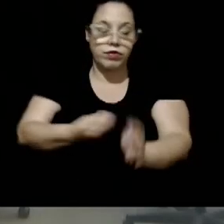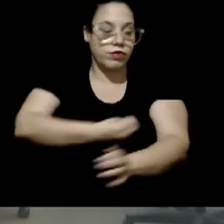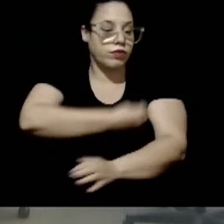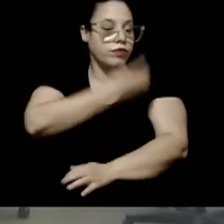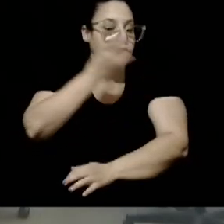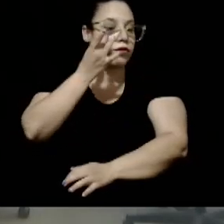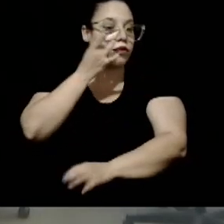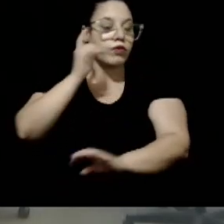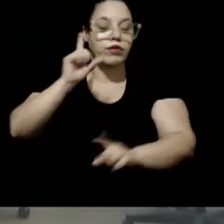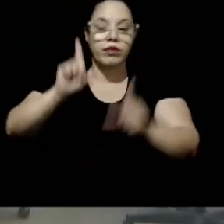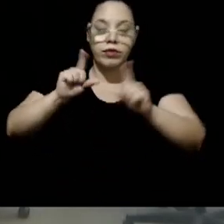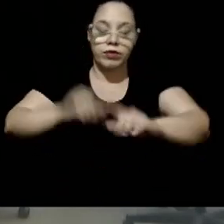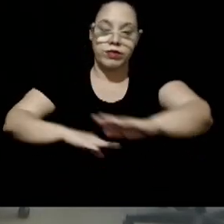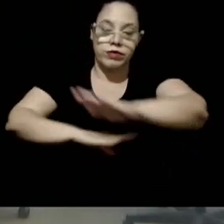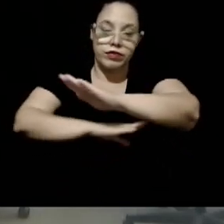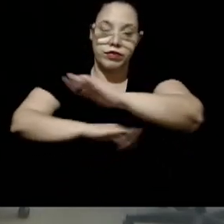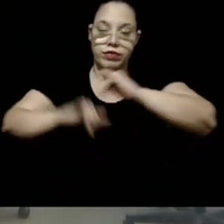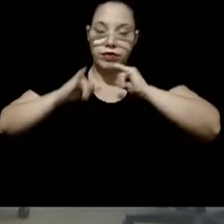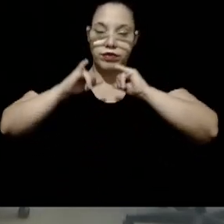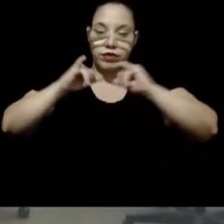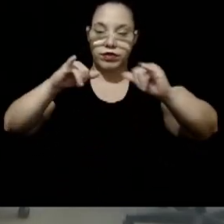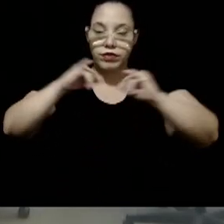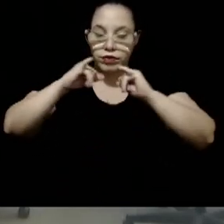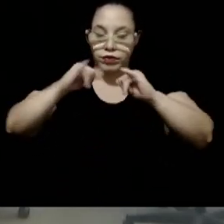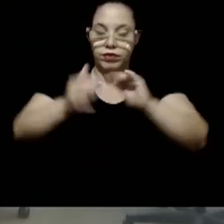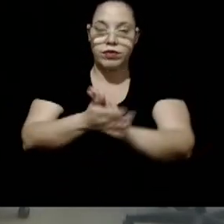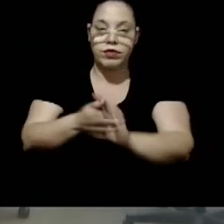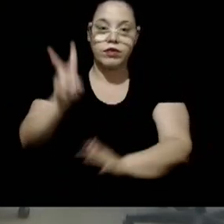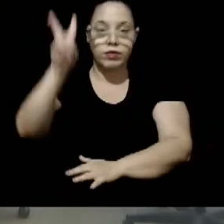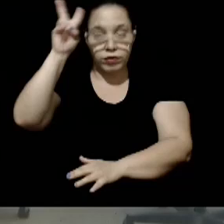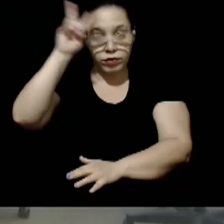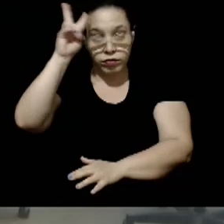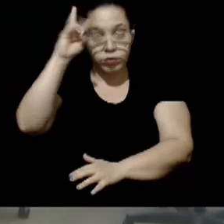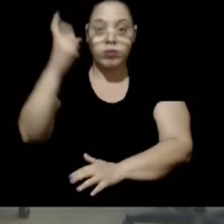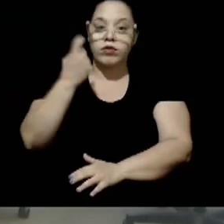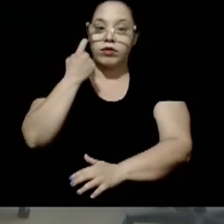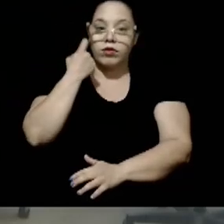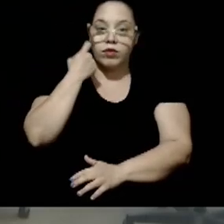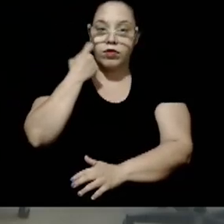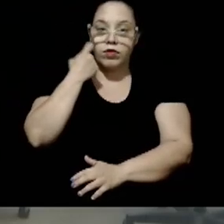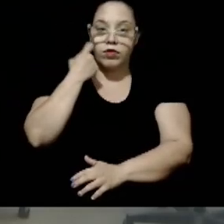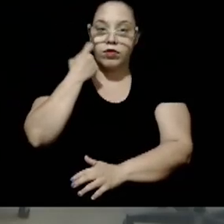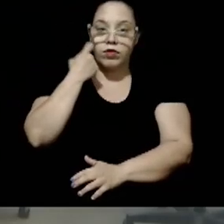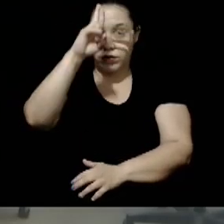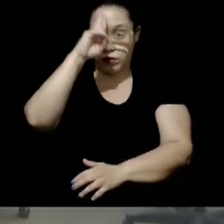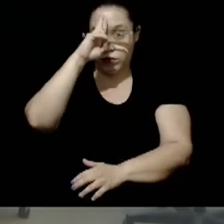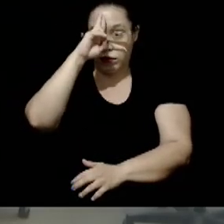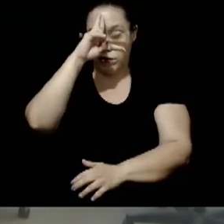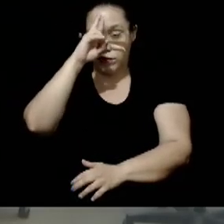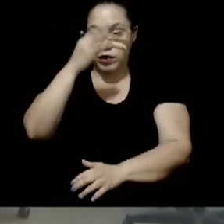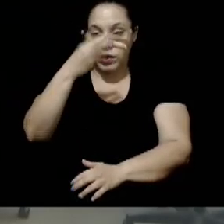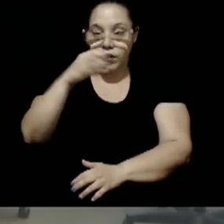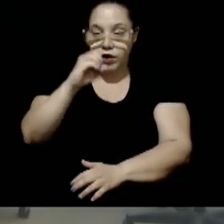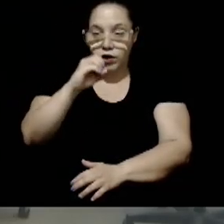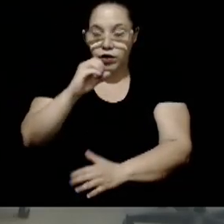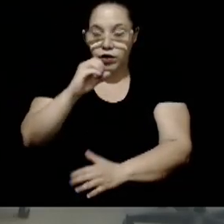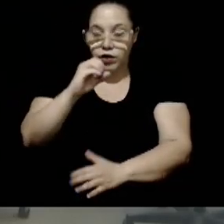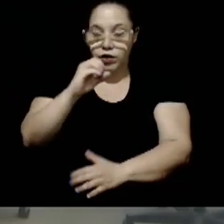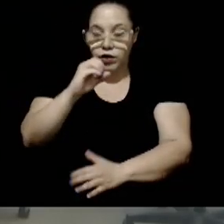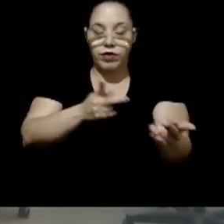Câmara notícia que é exibido de segunda a sexta ao meio e30 então você é nosso convidado